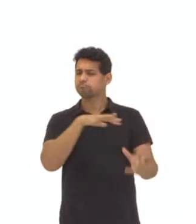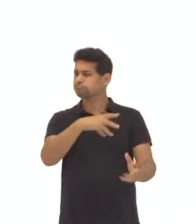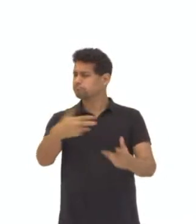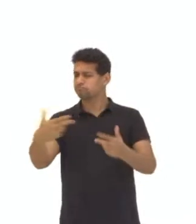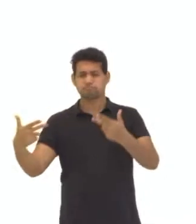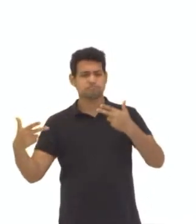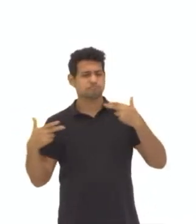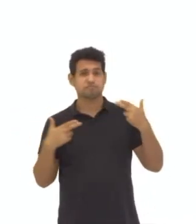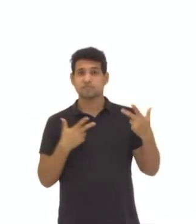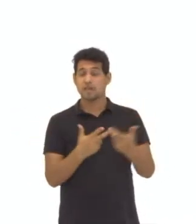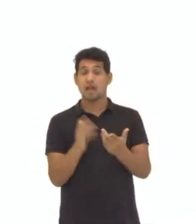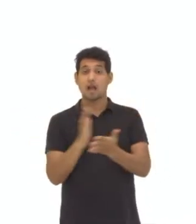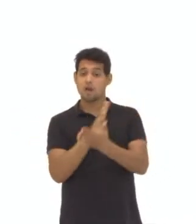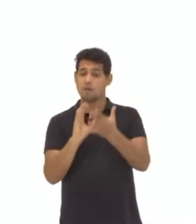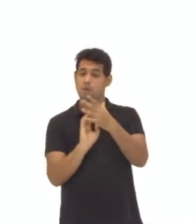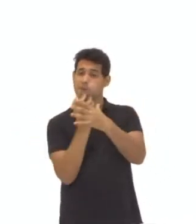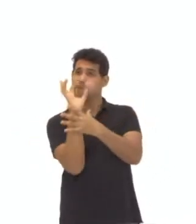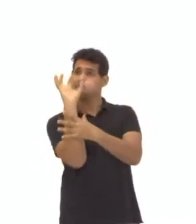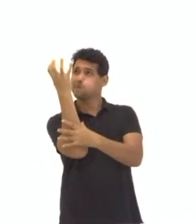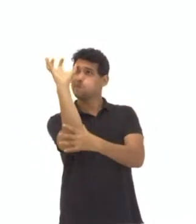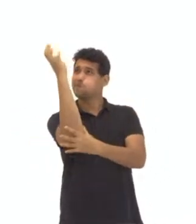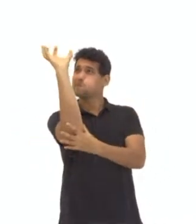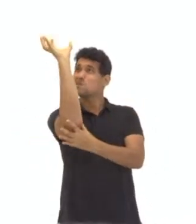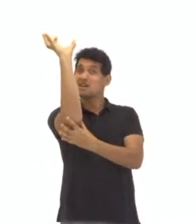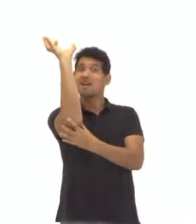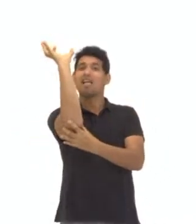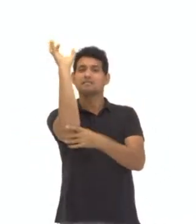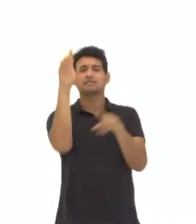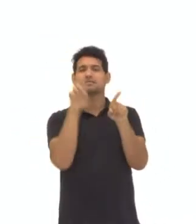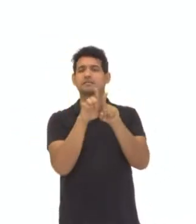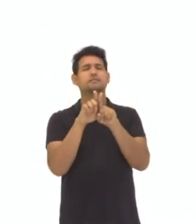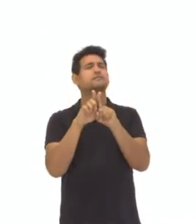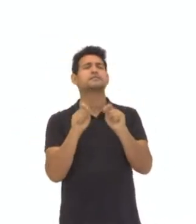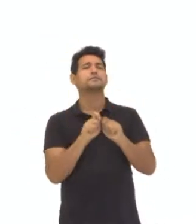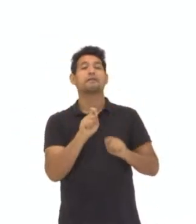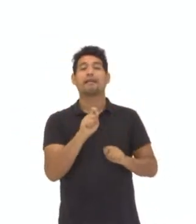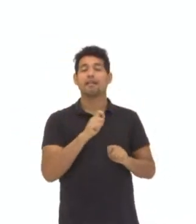meus irmãos e primos maiores. Era uma corrida sem finalidade.